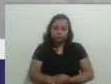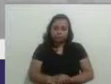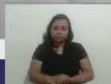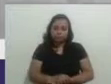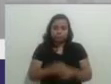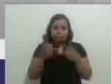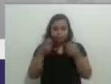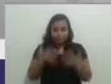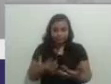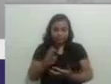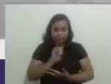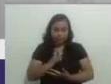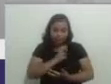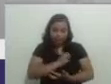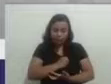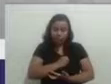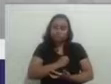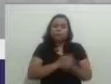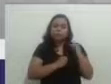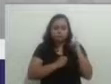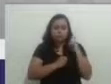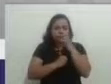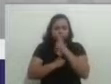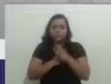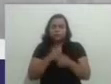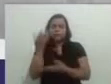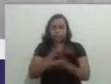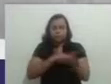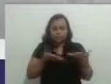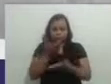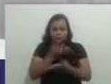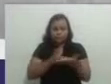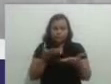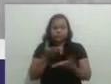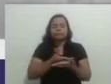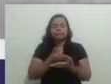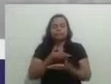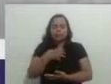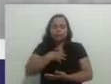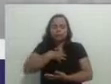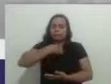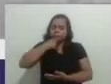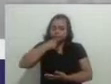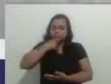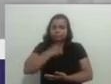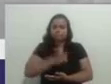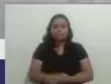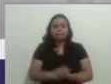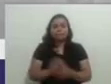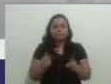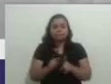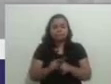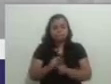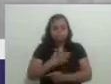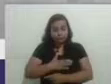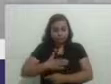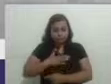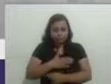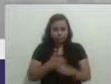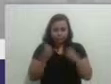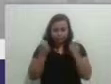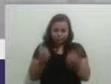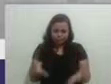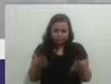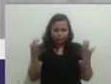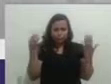amor é muito difícil de compartilhar sem que você tem esse sentimento Eu também gostaria de parabenizar a